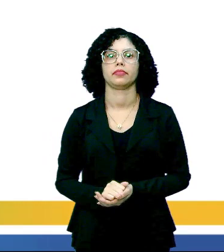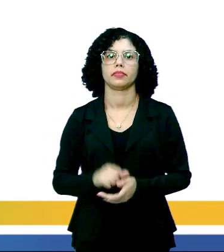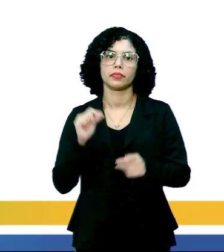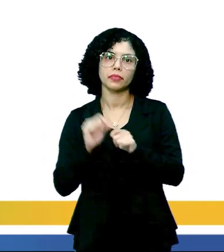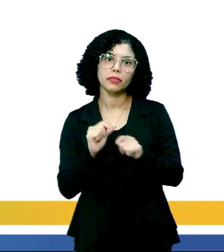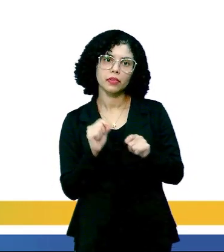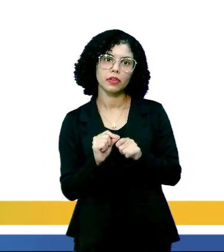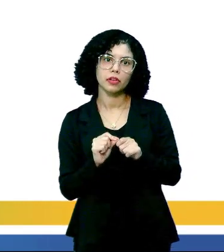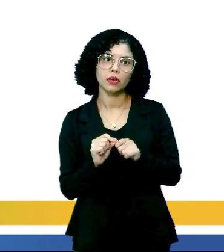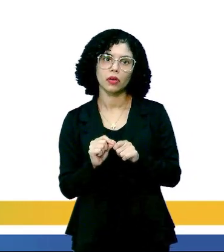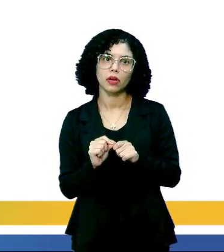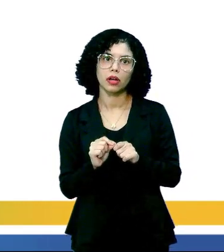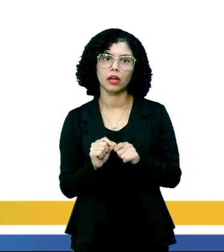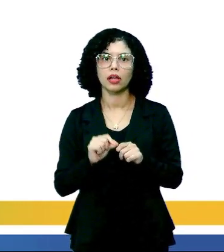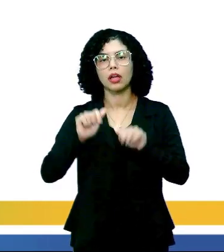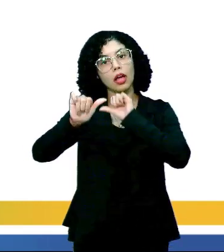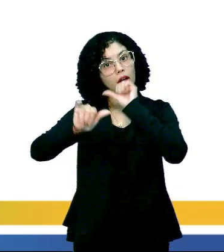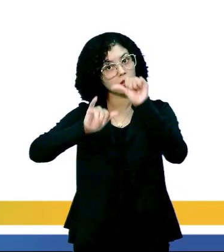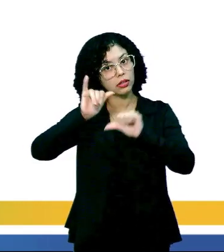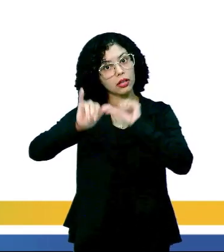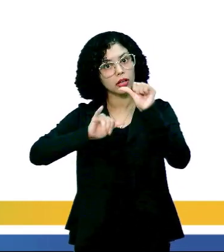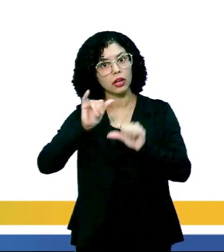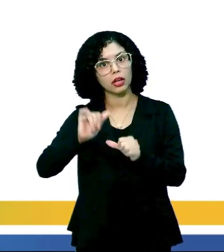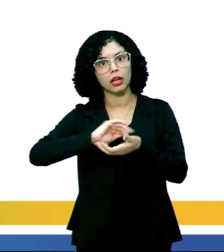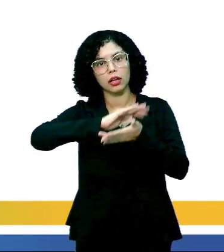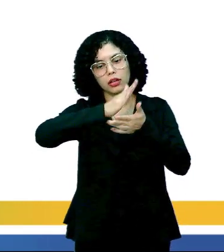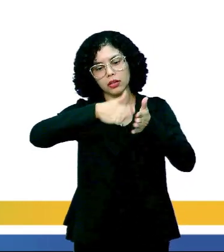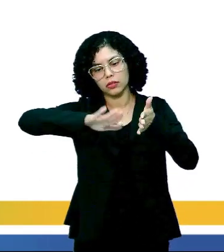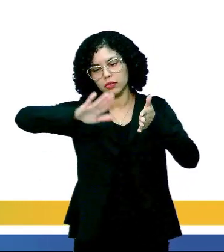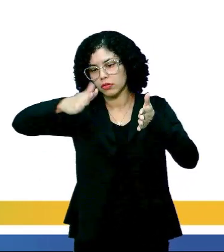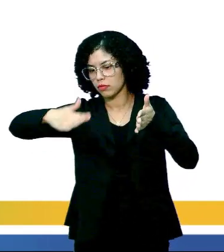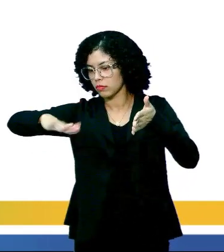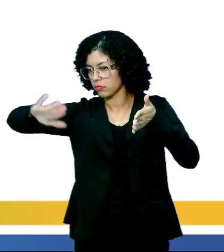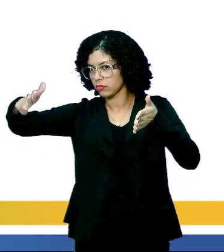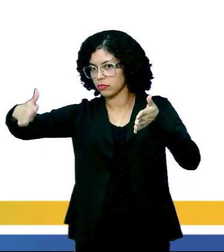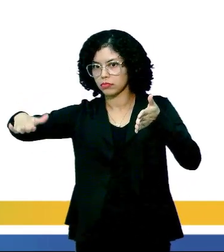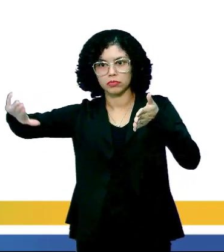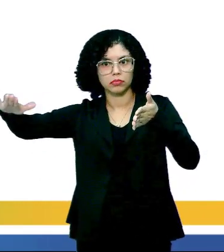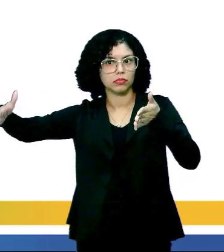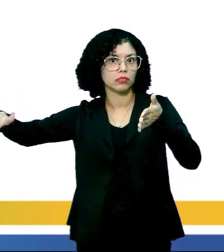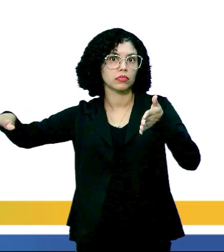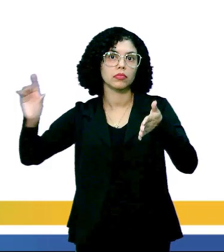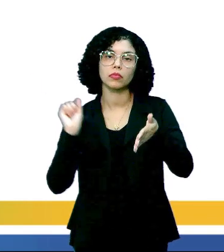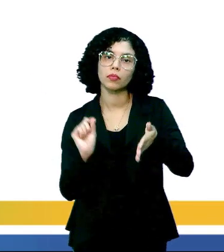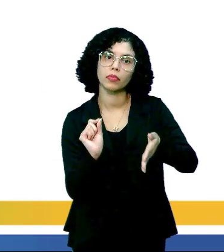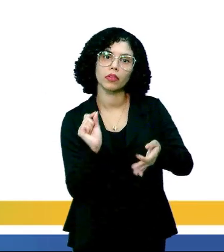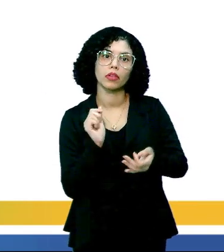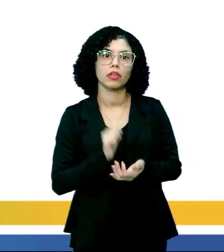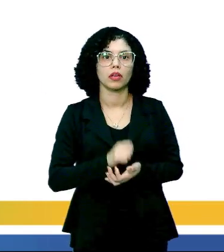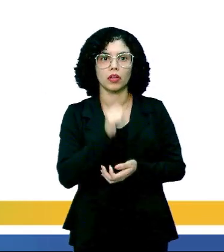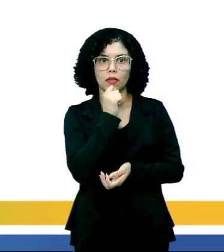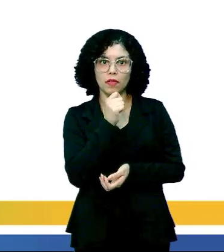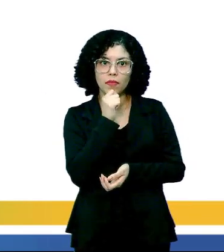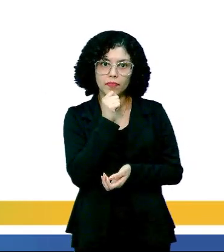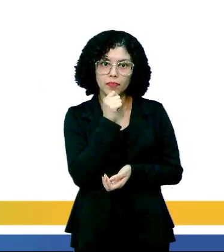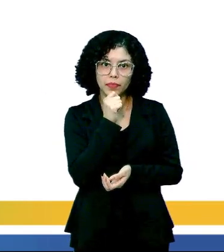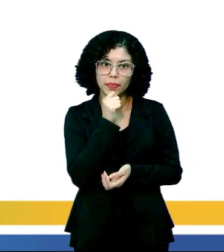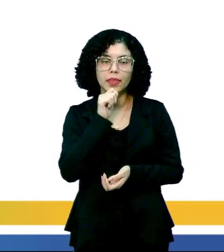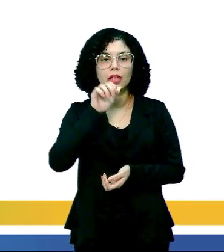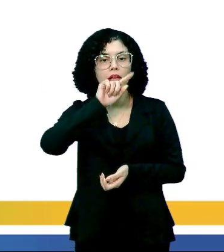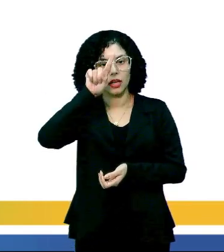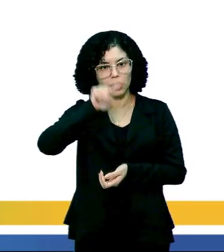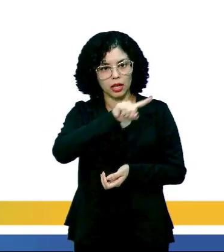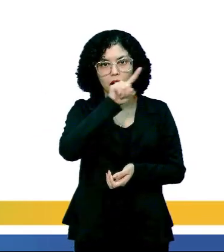é comumente chamada de radiação, mas na verdade ela é uma onda, né? A gama ela é formada por ondas. Então eu tenho radiação alfa,